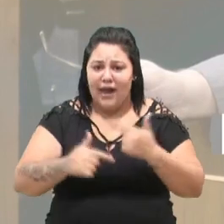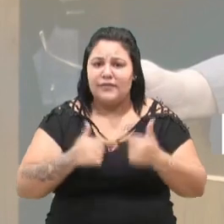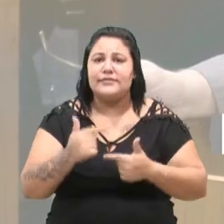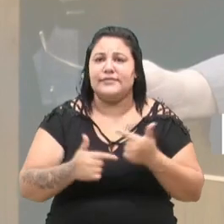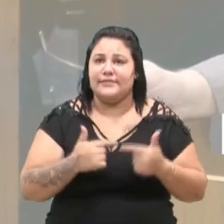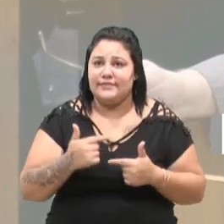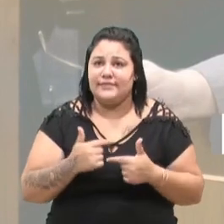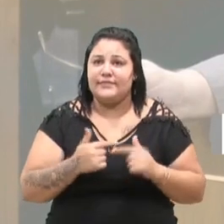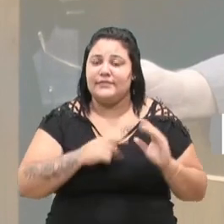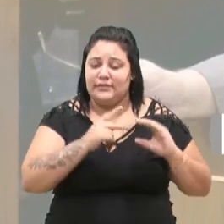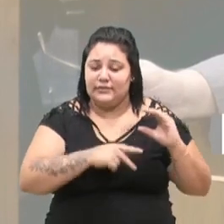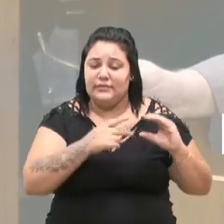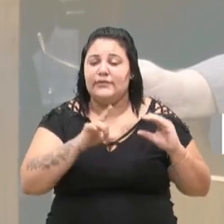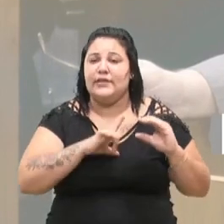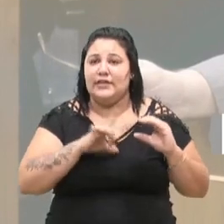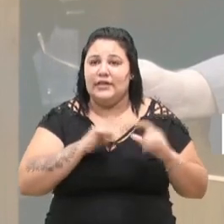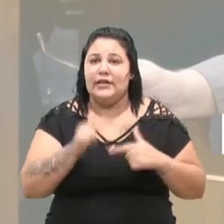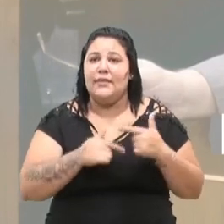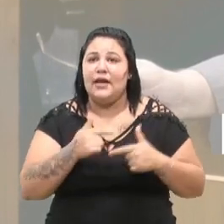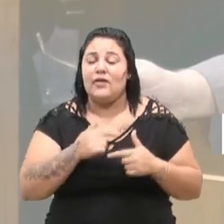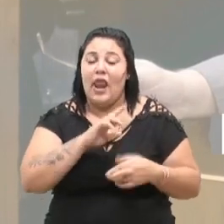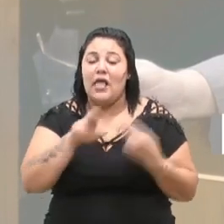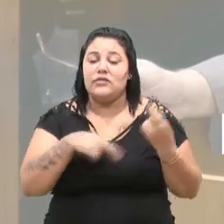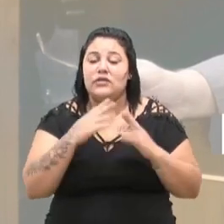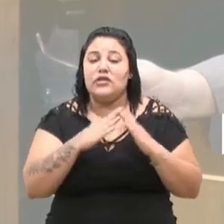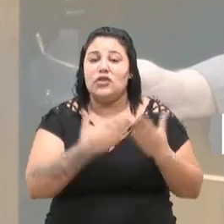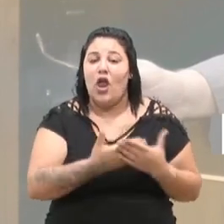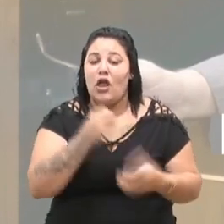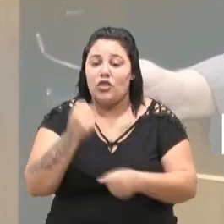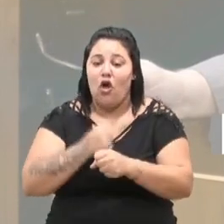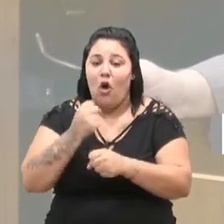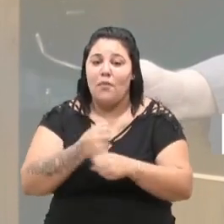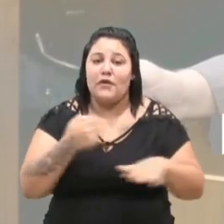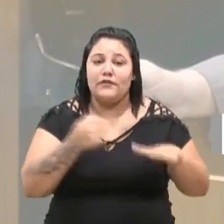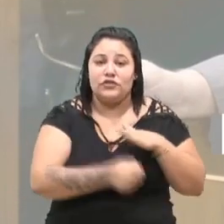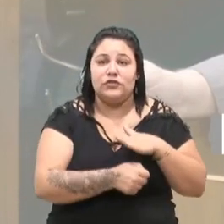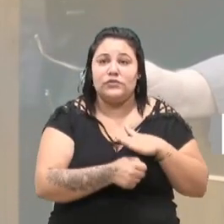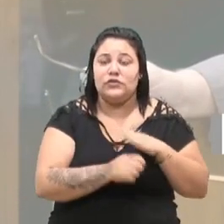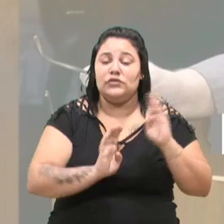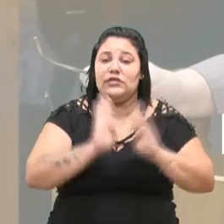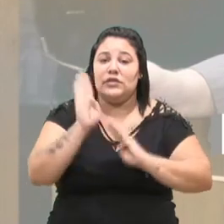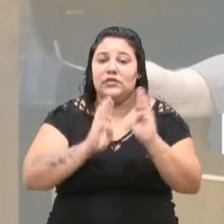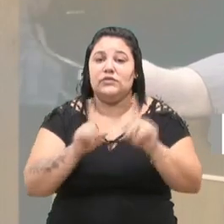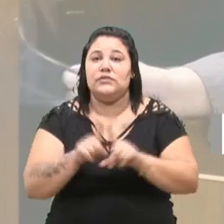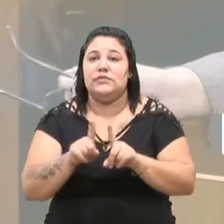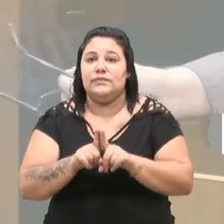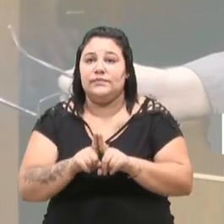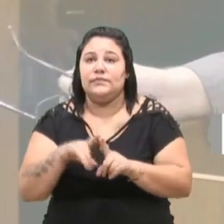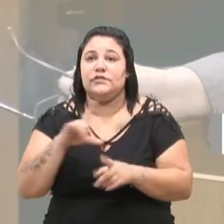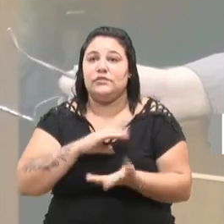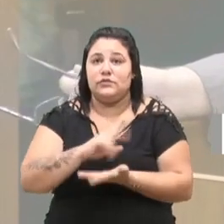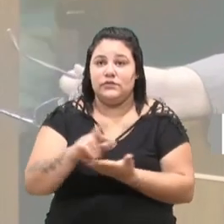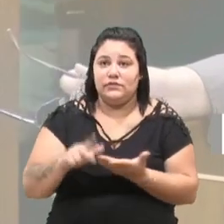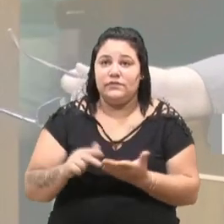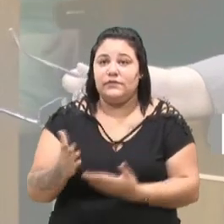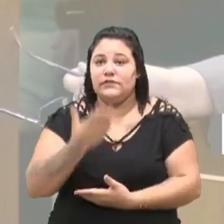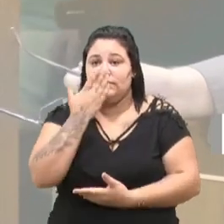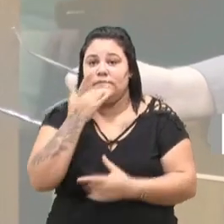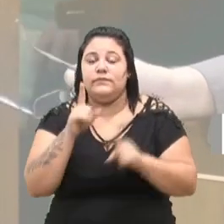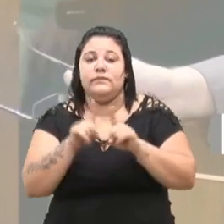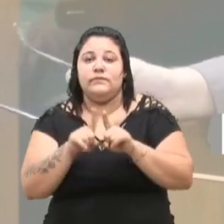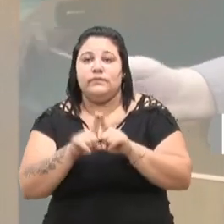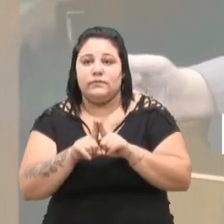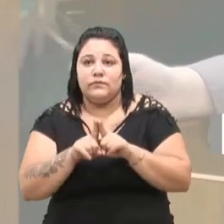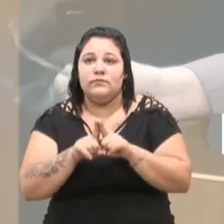Essa casa vai ter trabalho nessa questão, tanto de obras, de investimentos, de licitações. Temos várias frentes, né, vereador